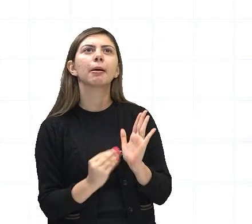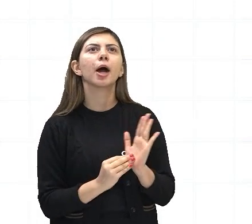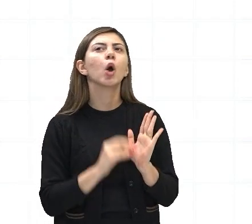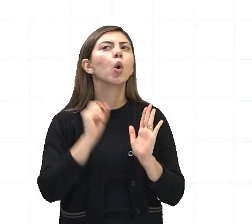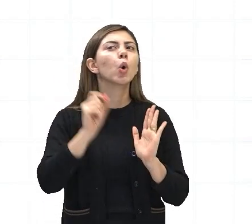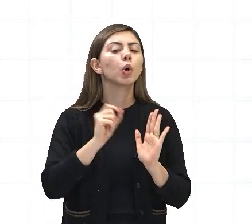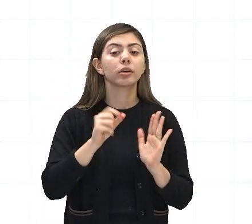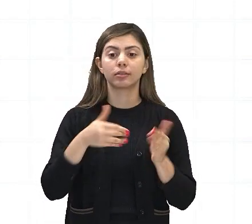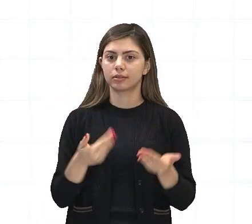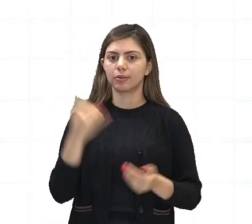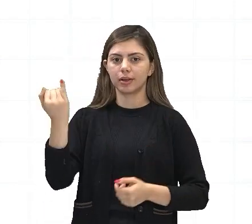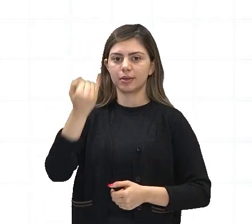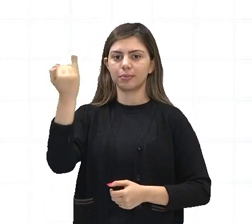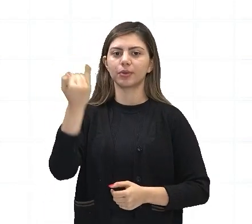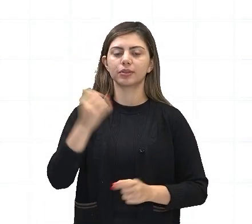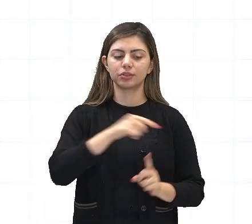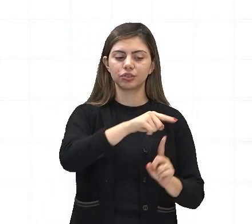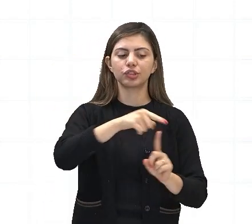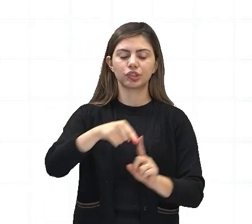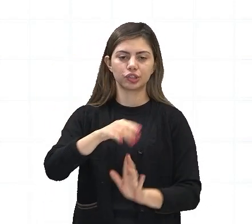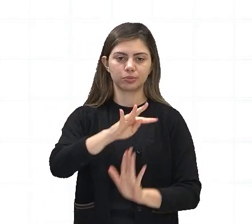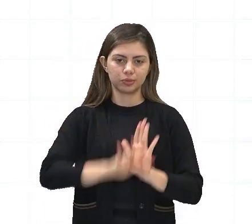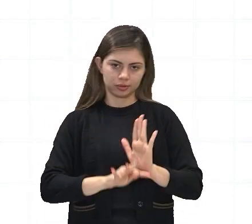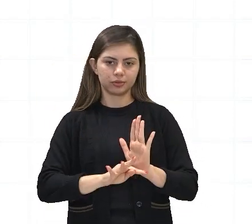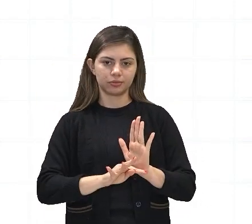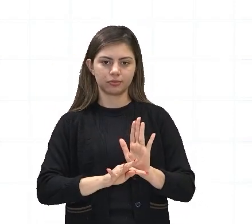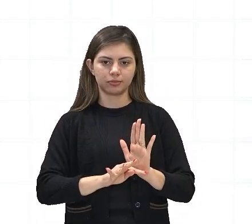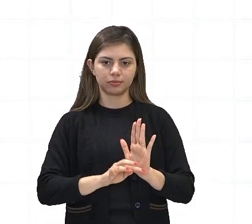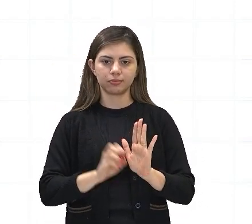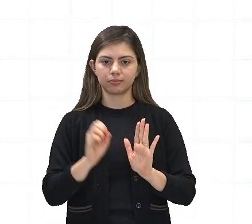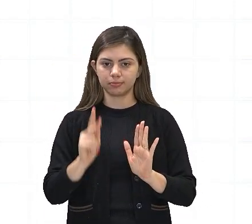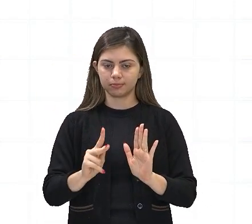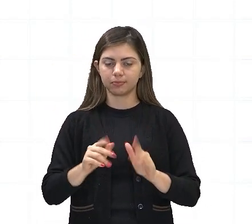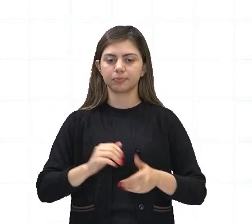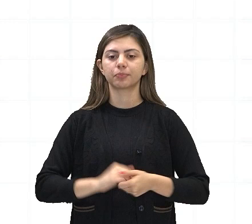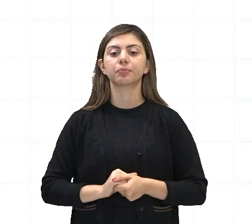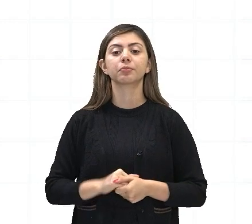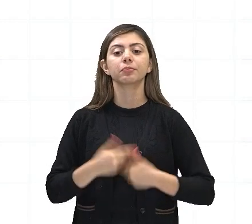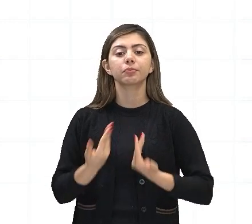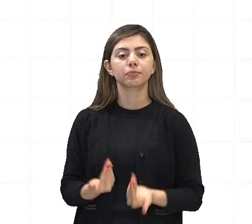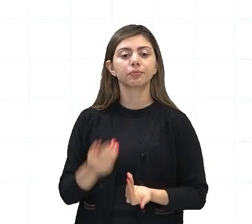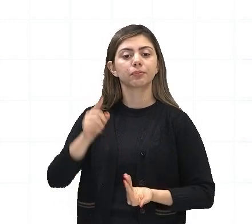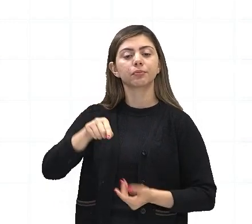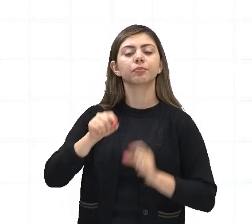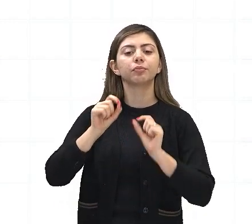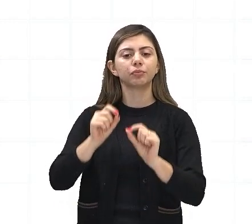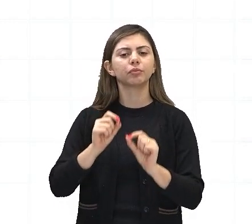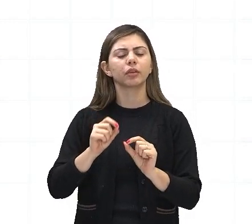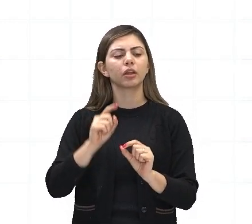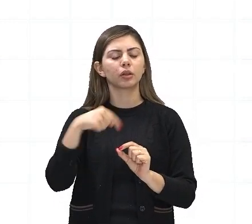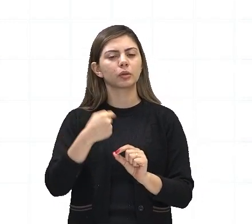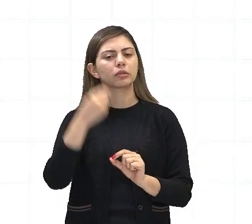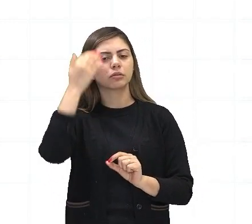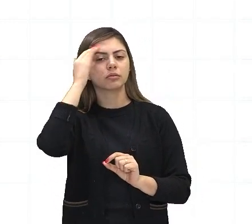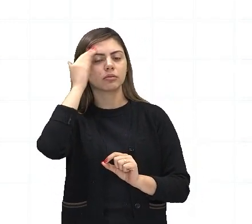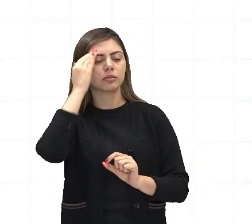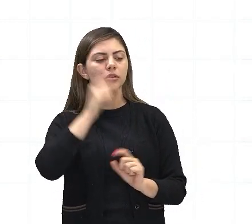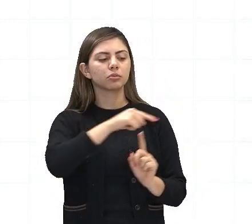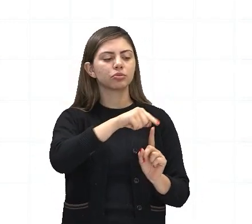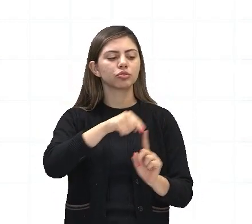importante. O que é tipologia textual? A tipologia textual, ela é entendida como